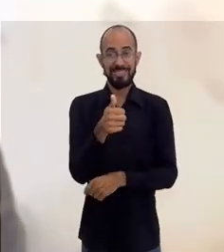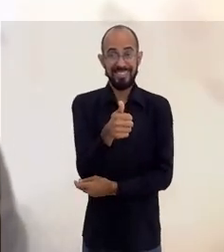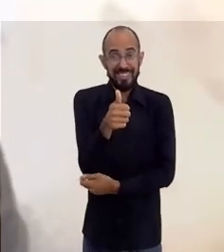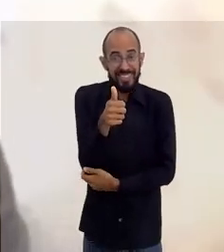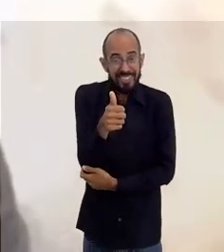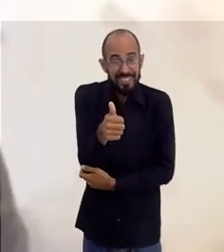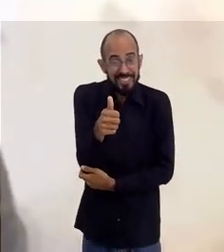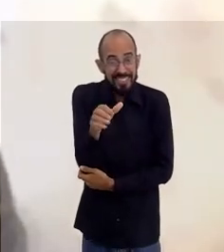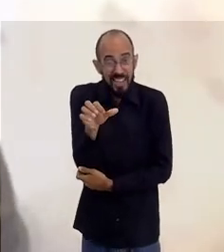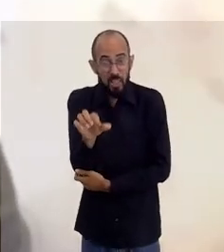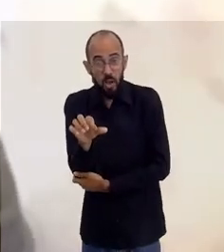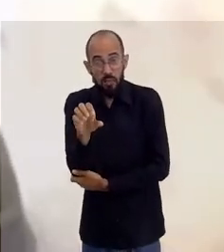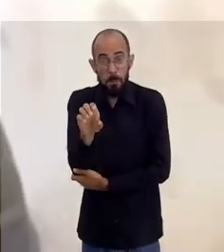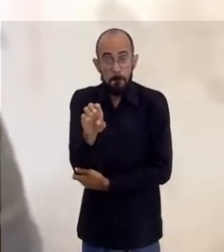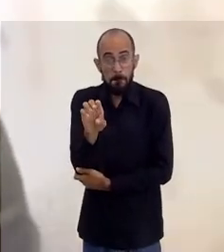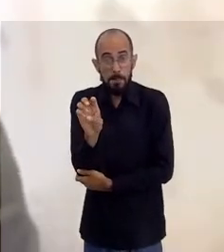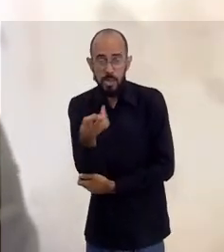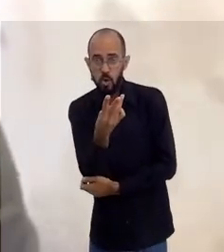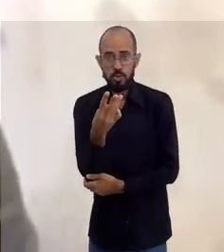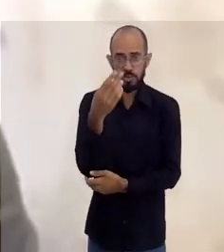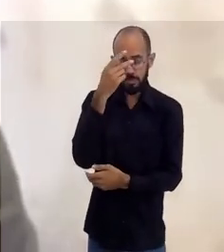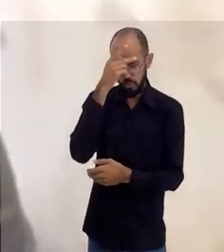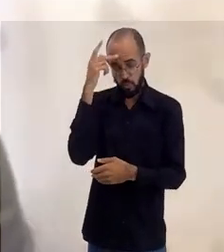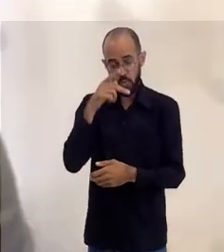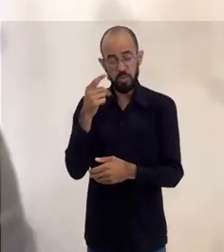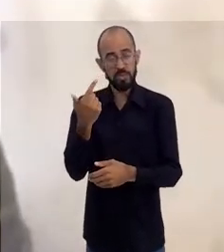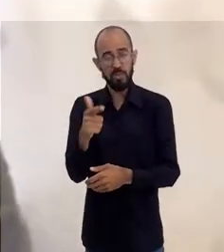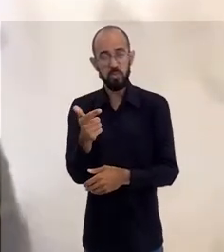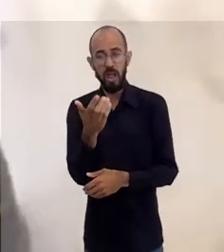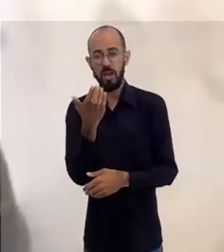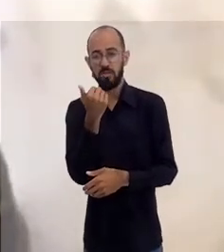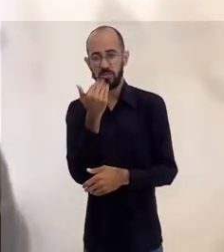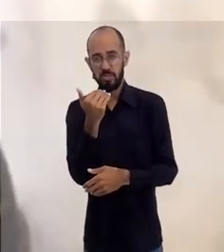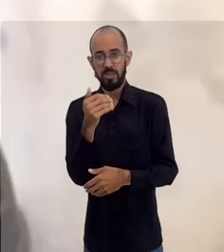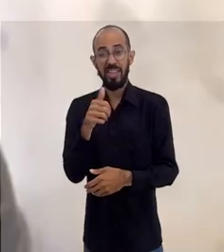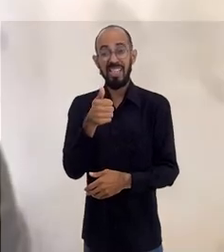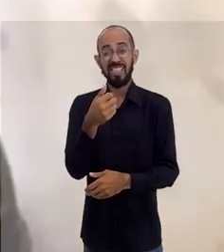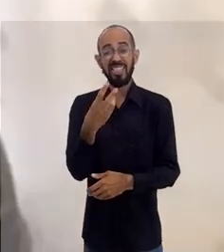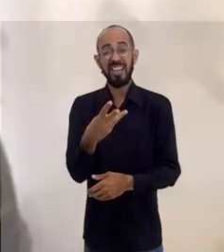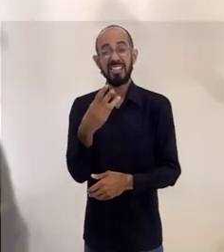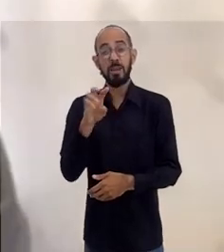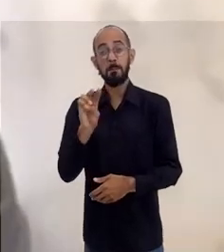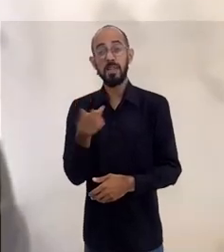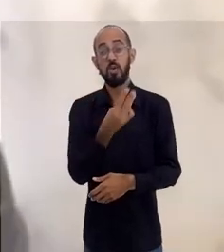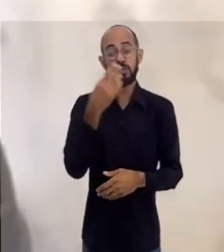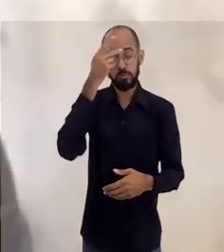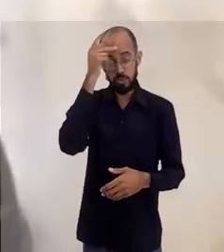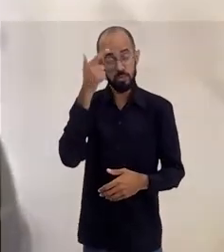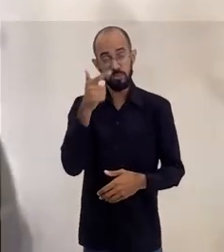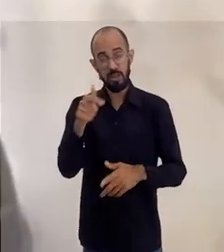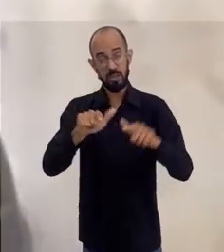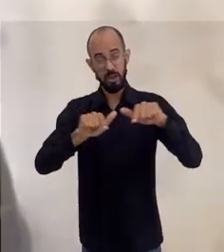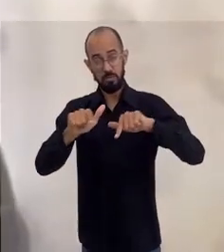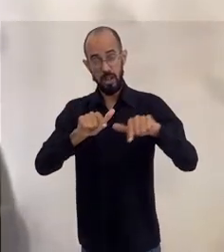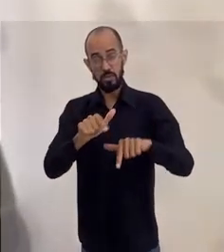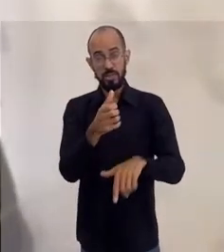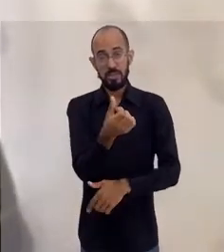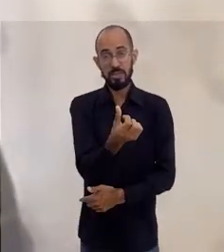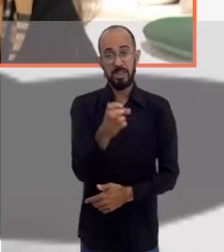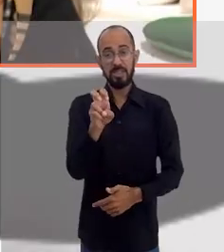119 milhões de pessoas em segurança alimentar 13 milhões de desempregados 65 milhões